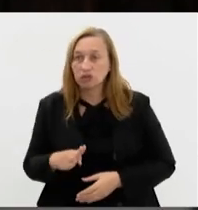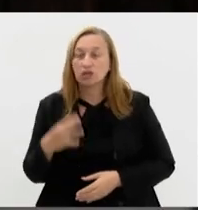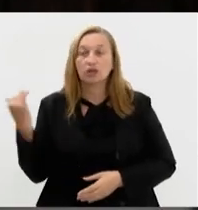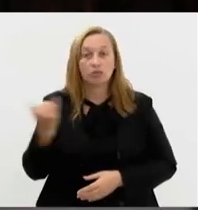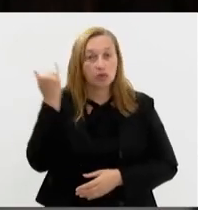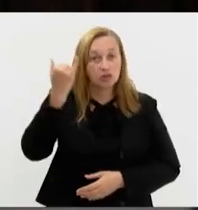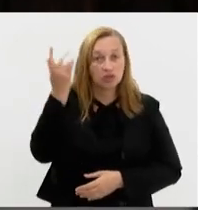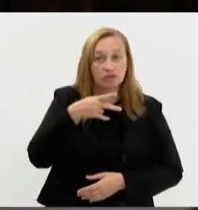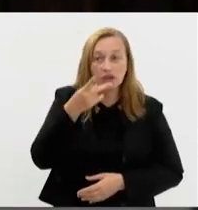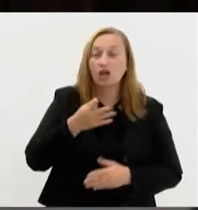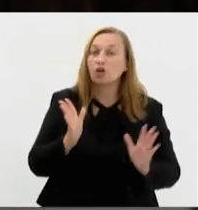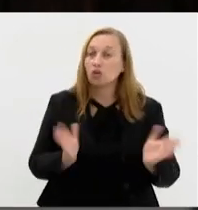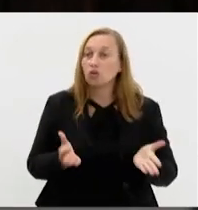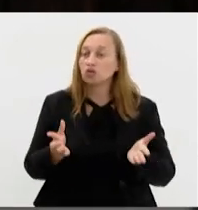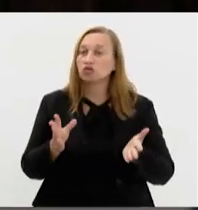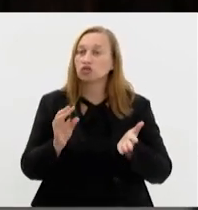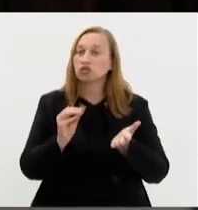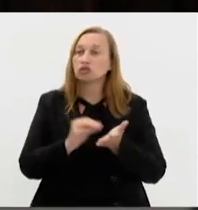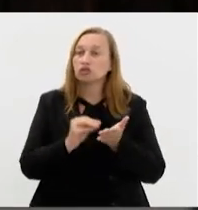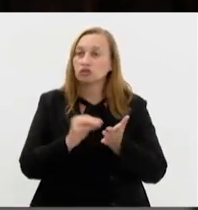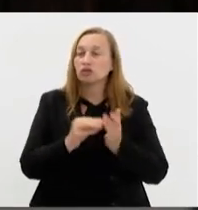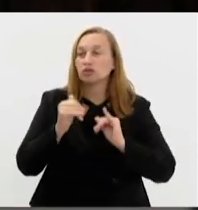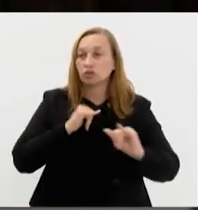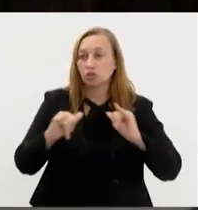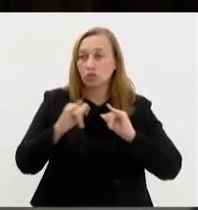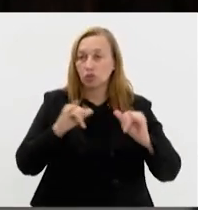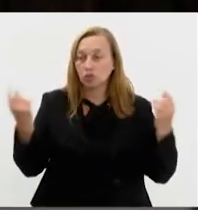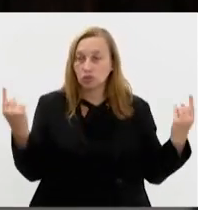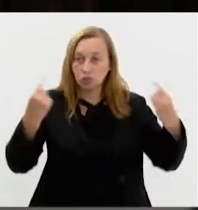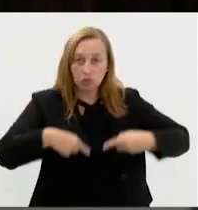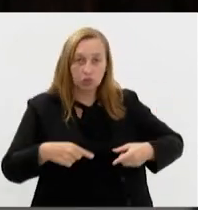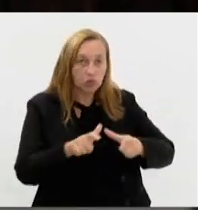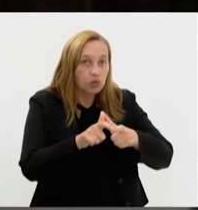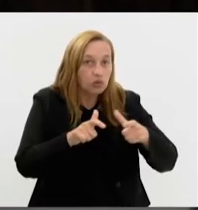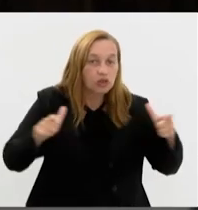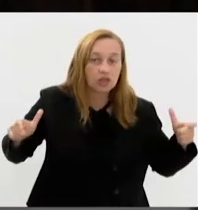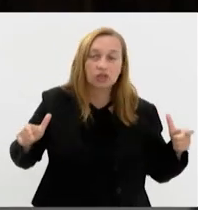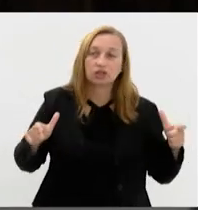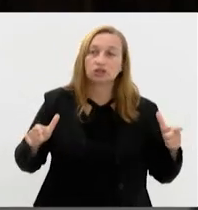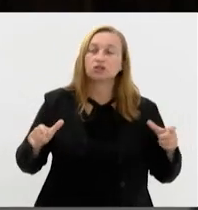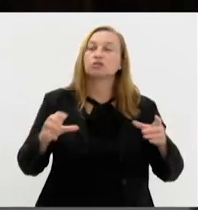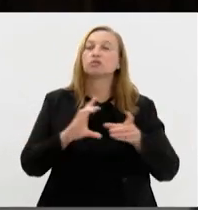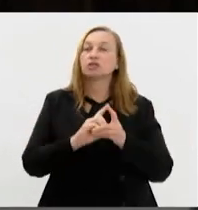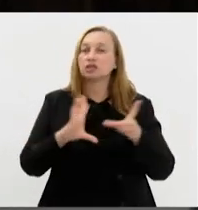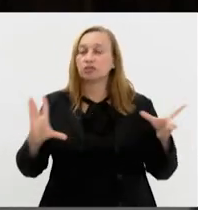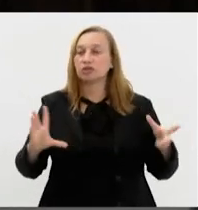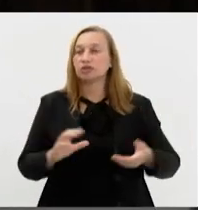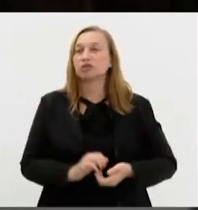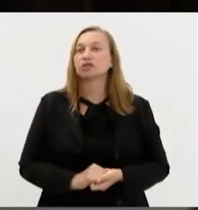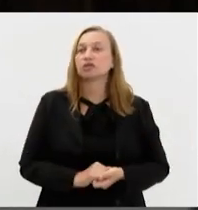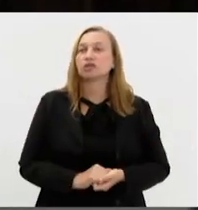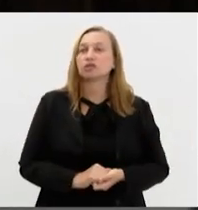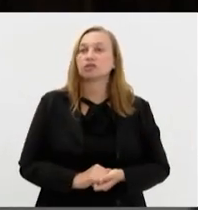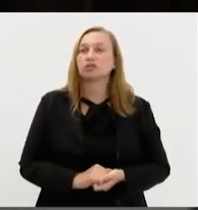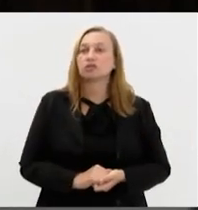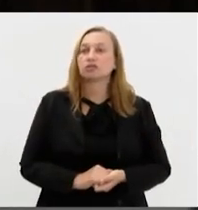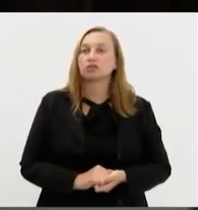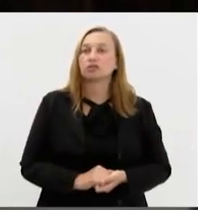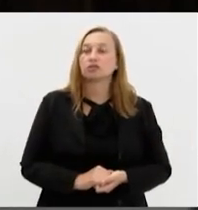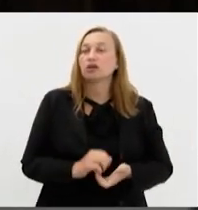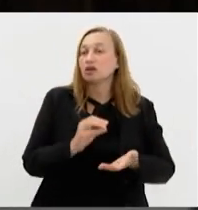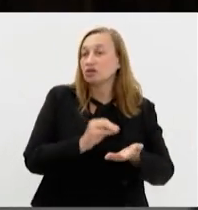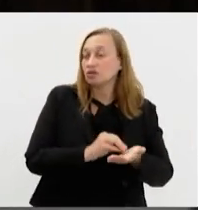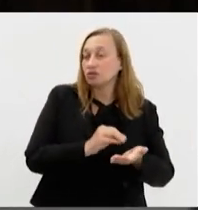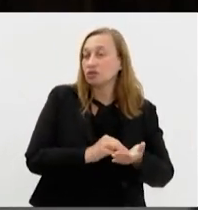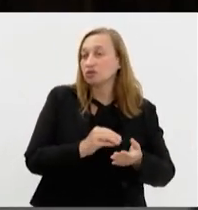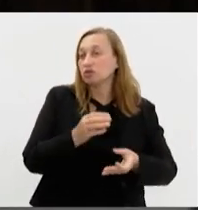isso hoje a desinformação ela é Um Desafio global para as democ racias seja com a desinformação